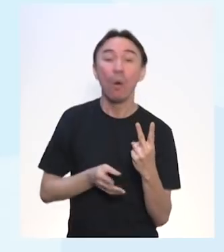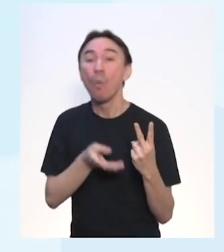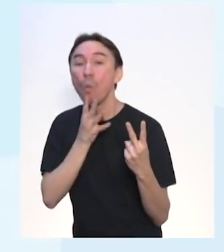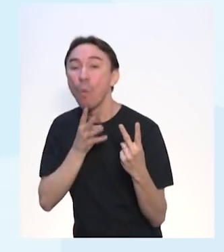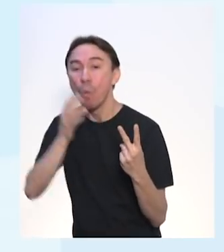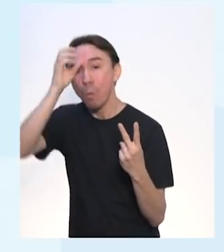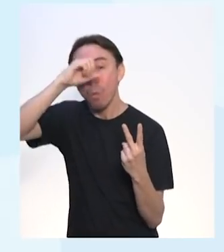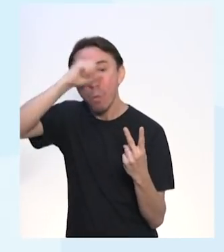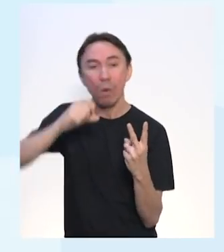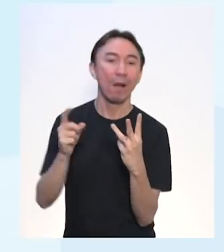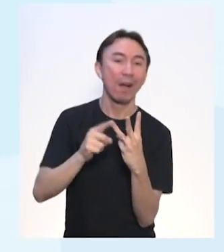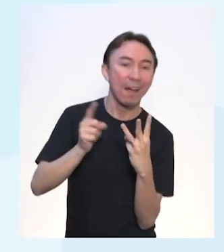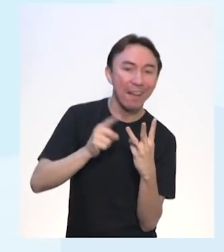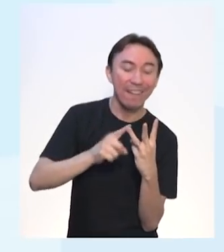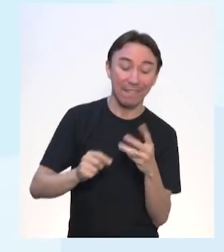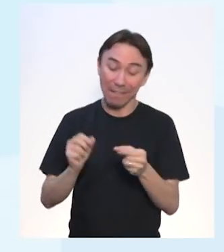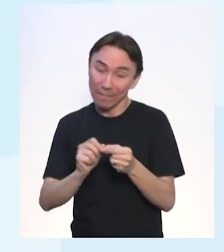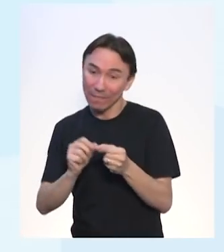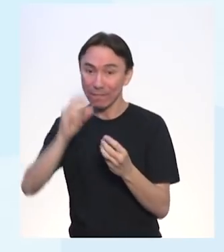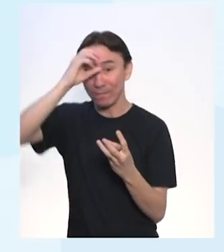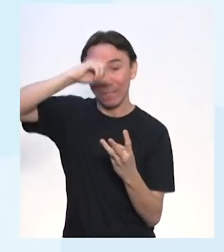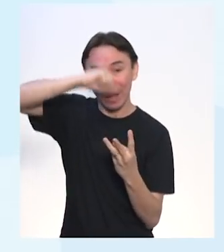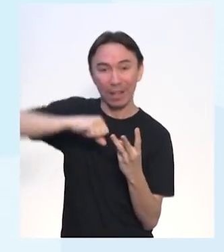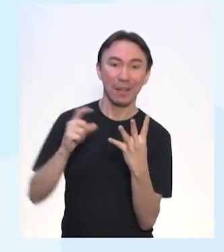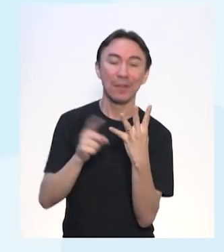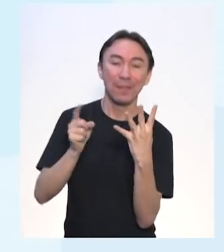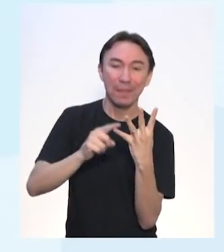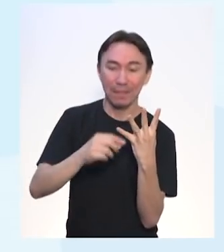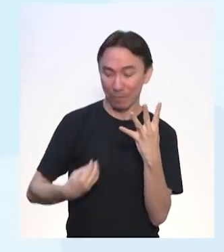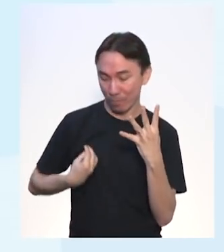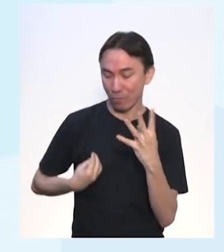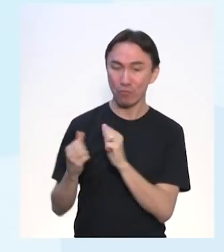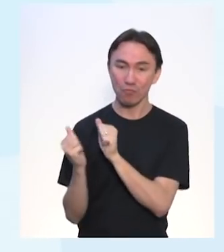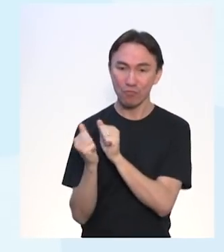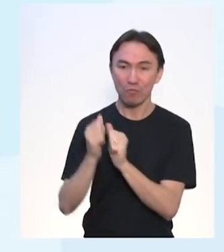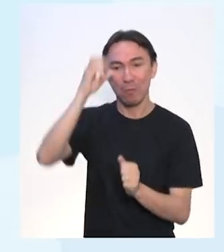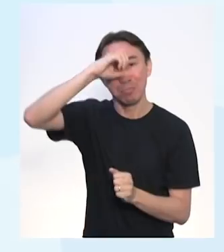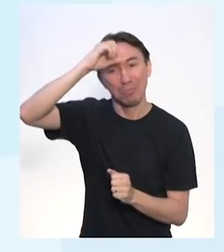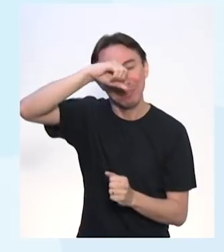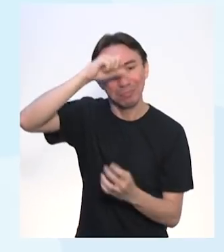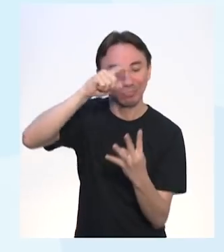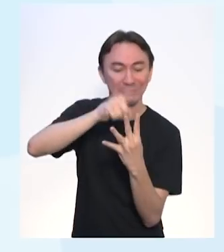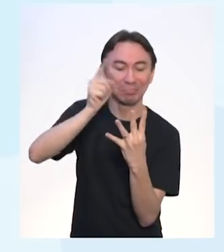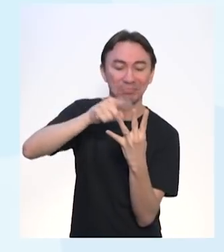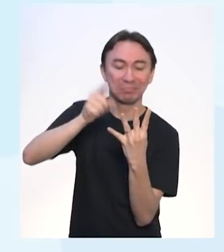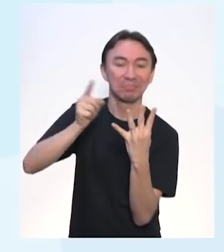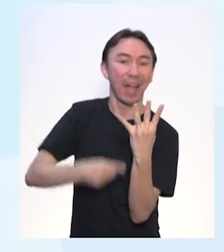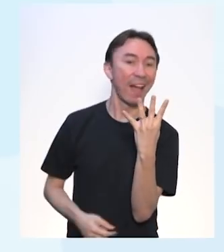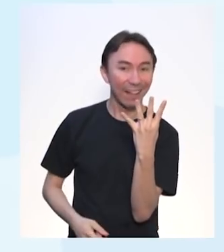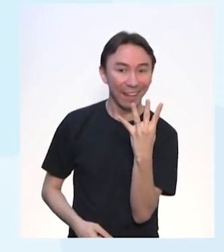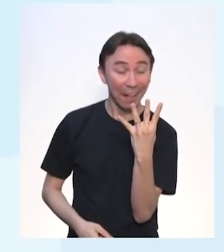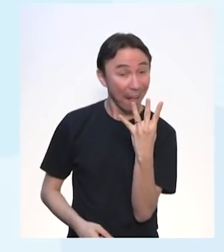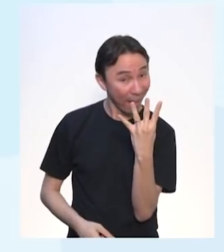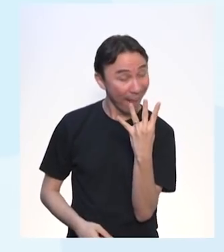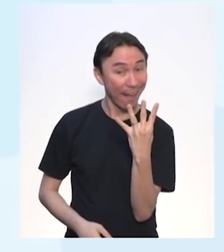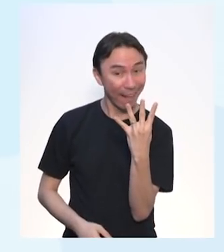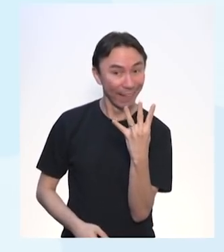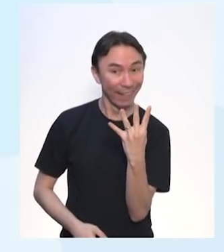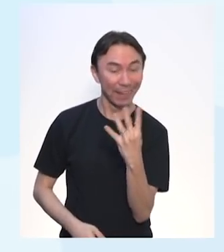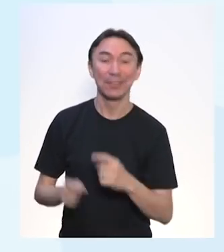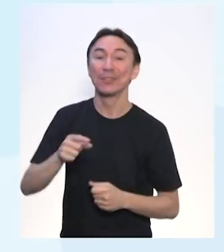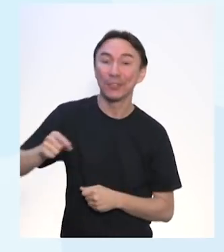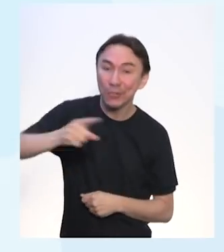aprender a conviver. Pessoal, esses 4 pilares são direcionamentos que a gente